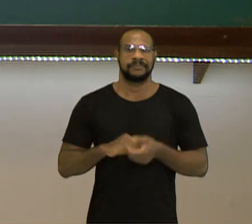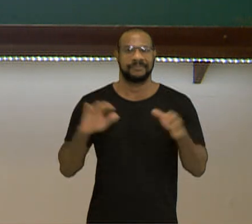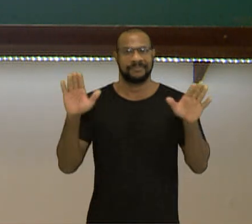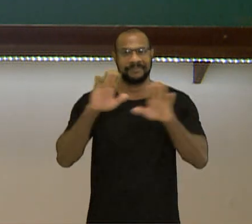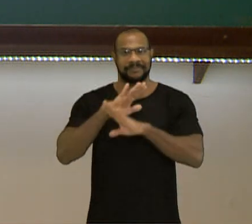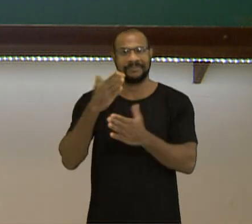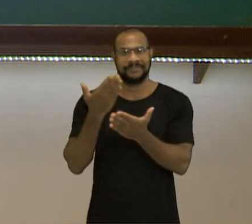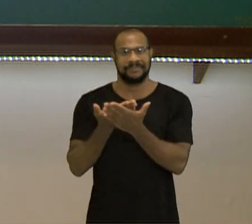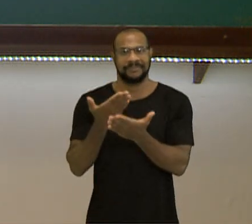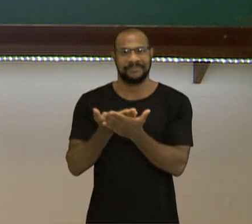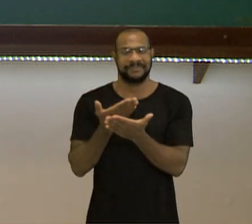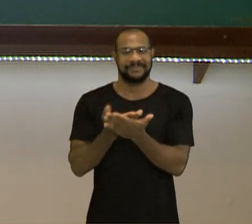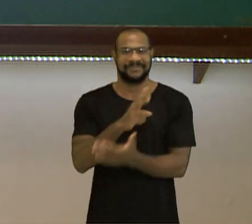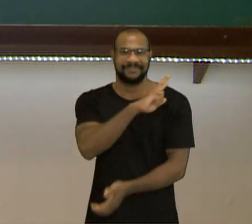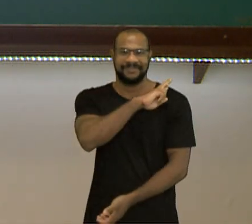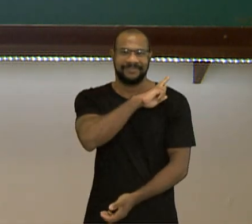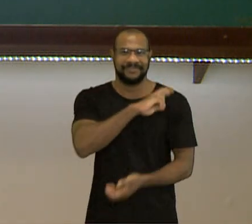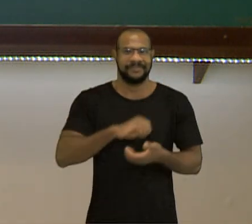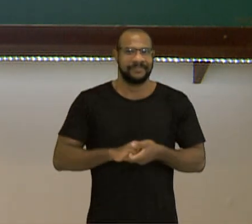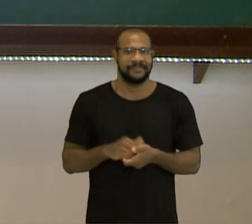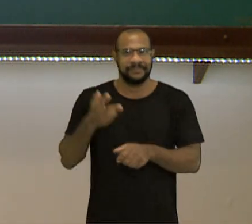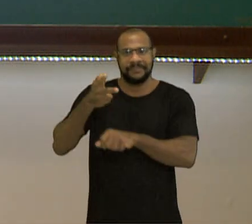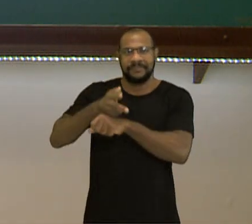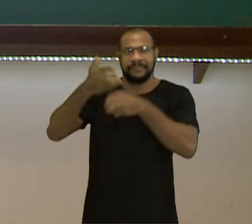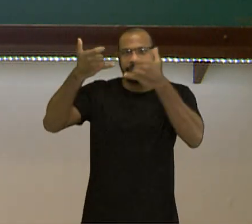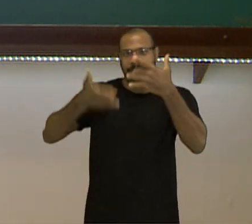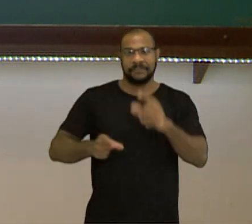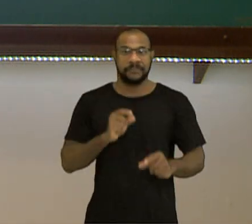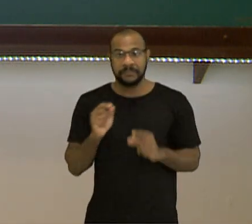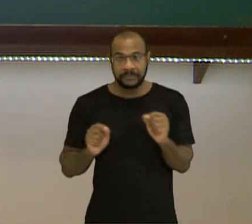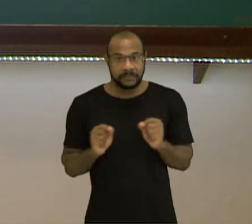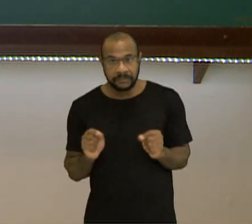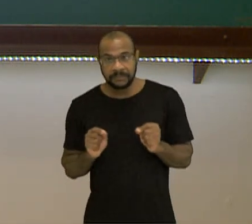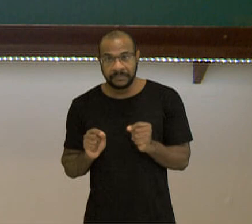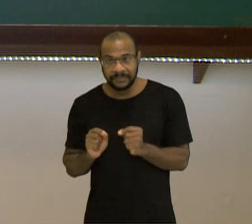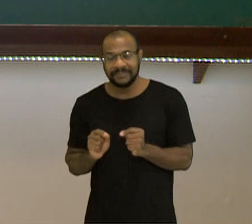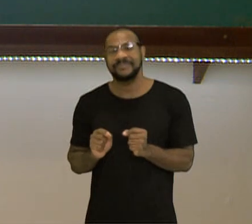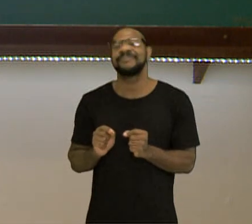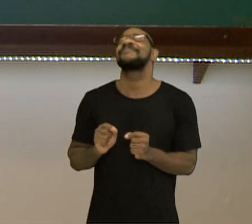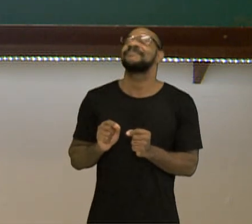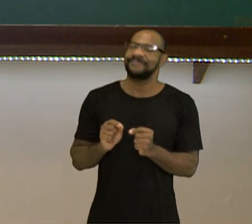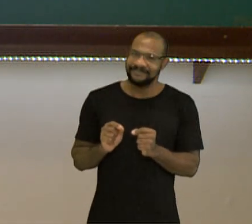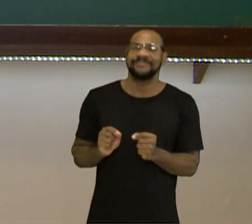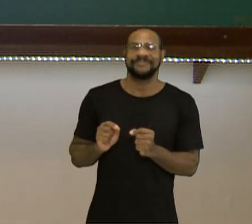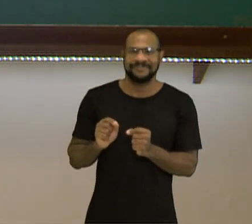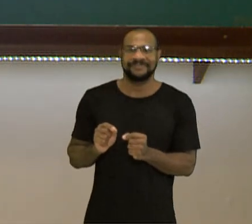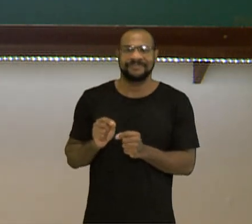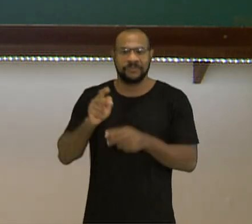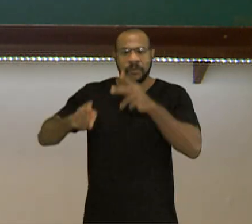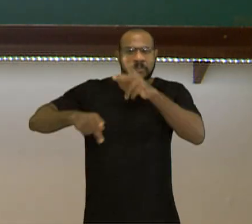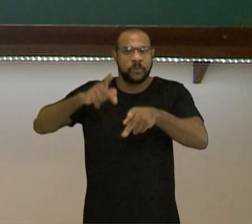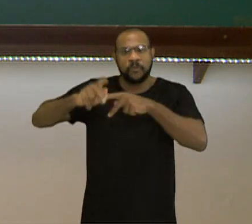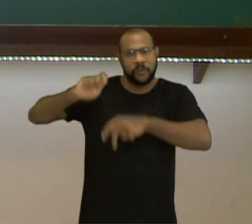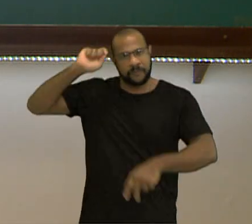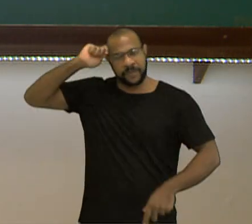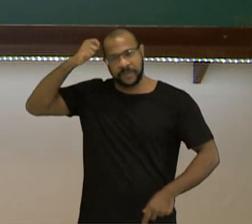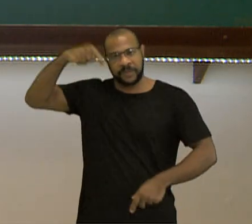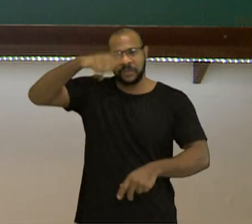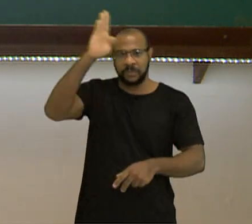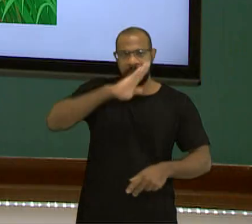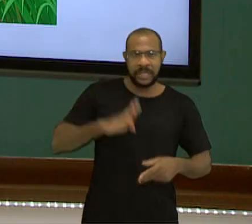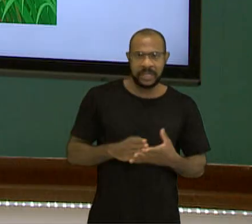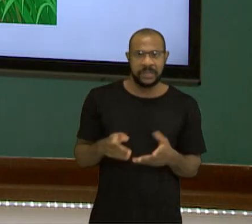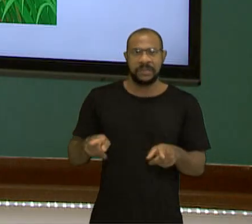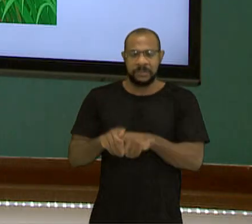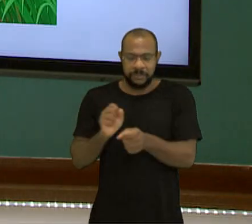Olá, estudantes da segunda série. Neste vídeo nós vamos falar sobre africanos no Brasil, escravidão e resistência.